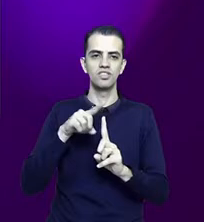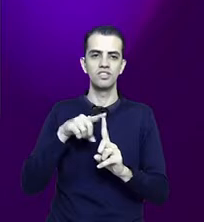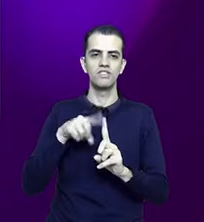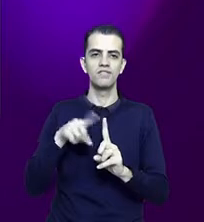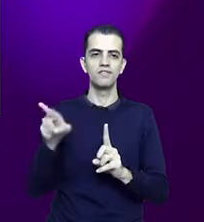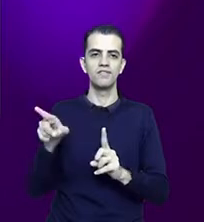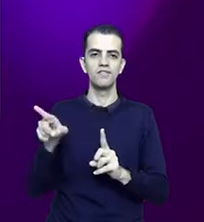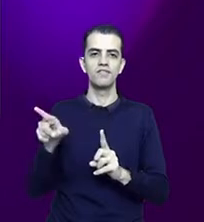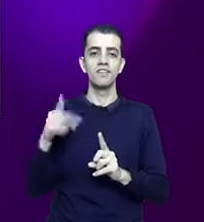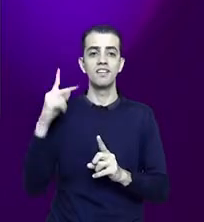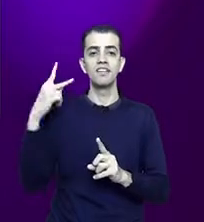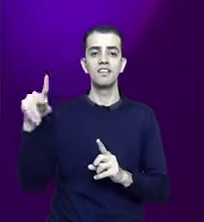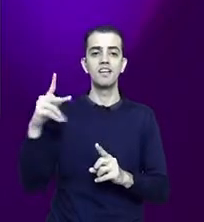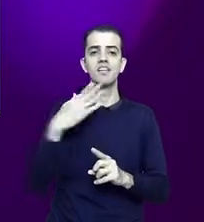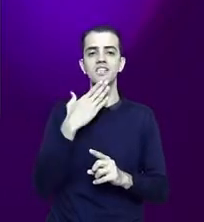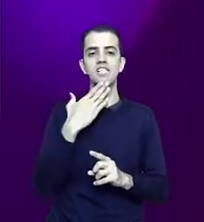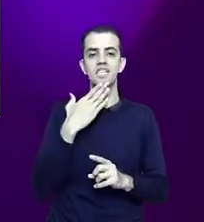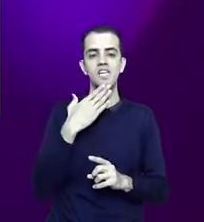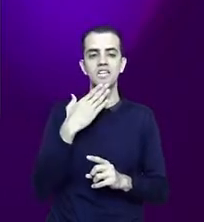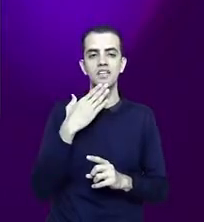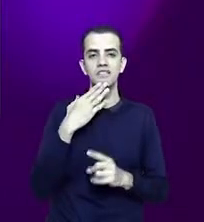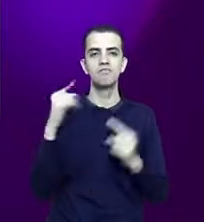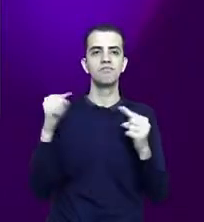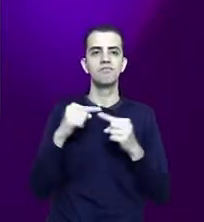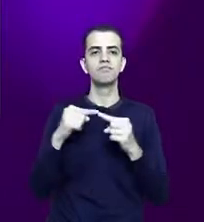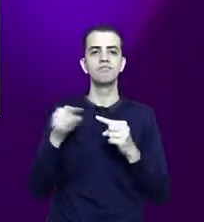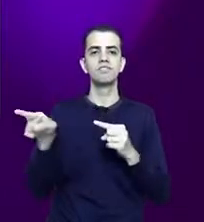das deformidades do rádio distal, a